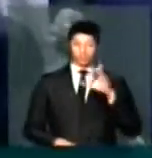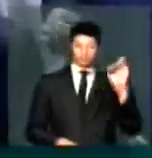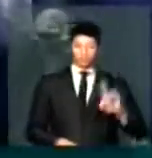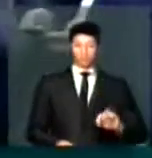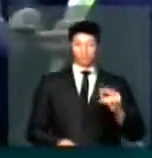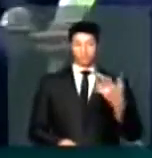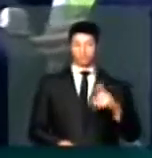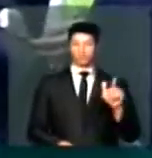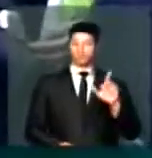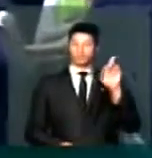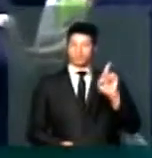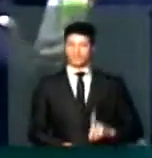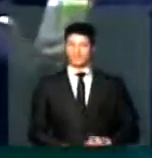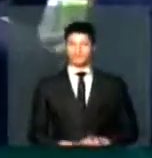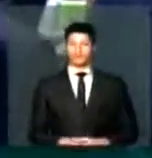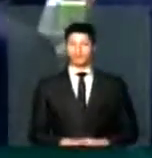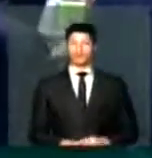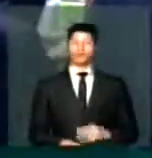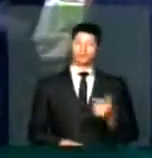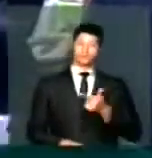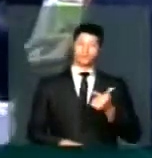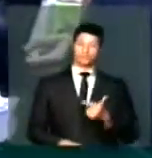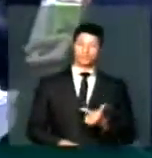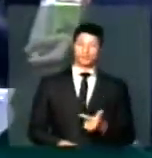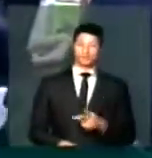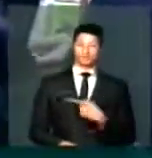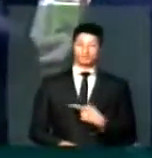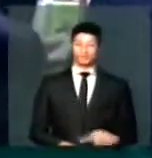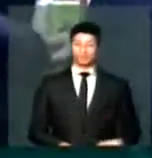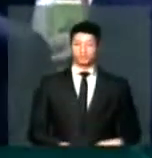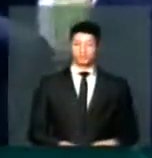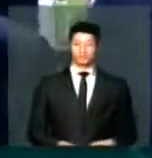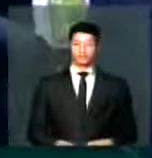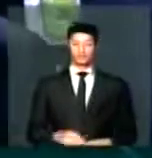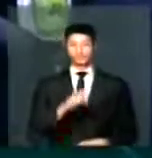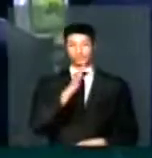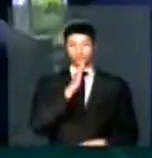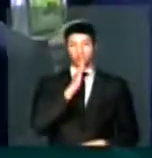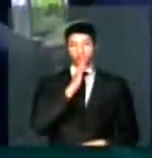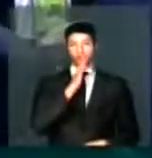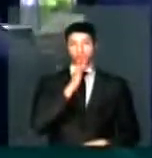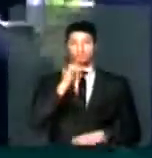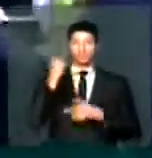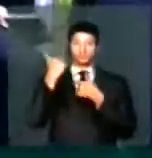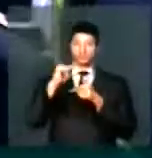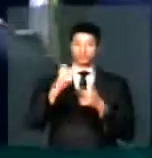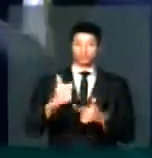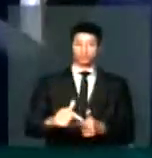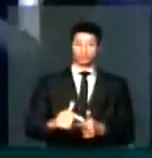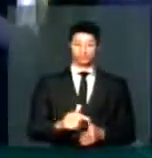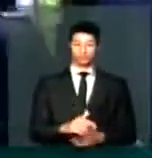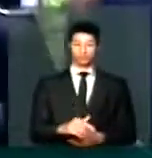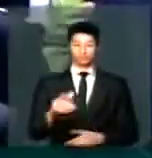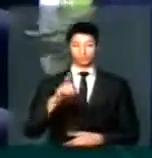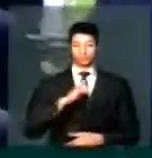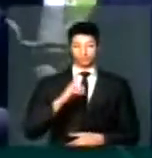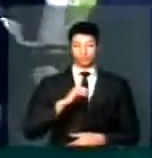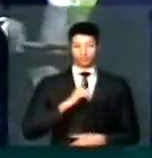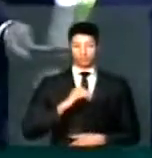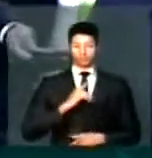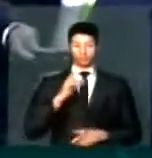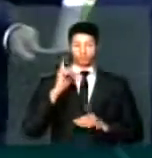benefício ou não tem direito a benefício. Segunda questão, senhor presidente: o conhecimento tradicional tem